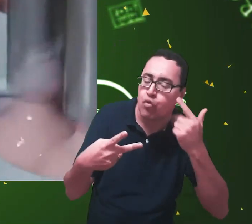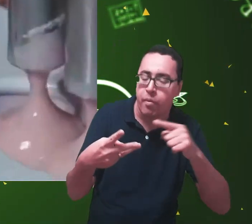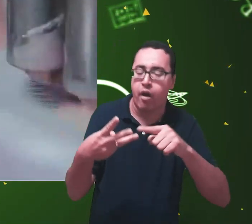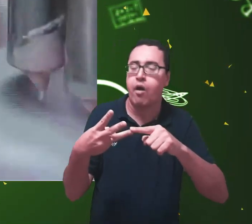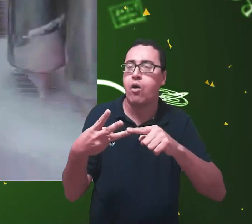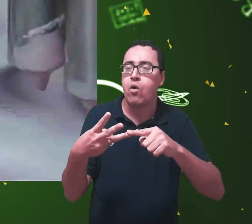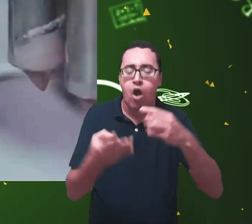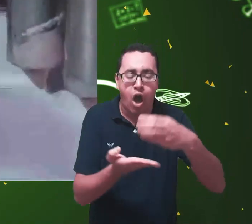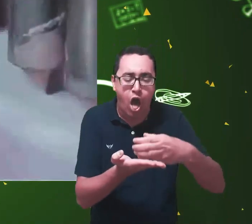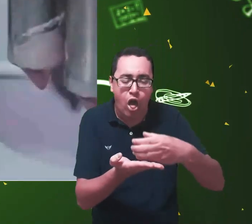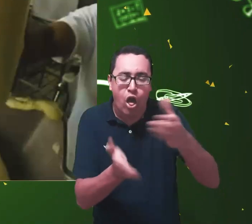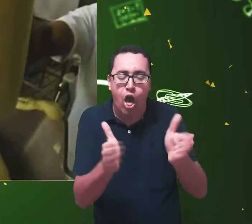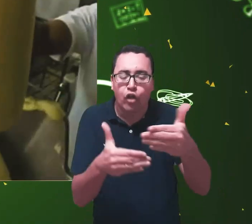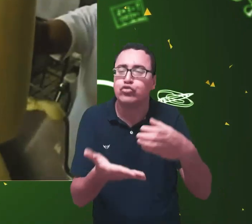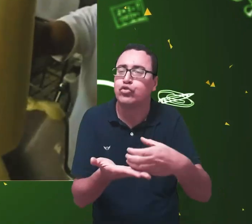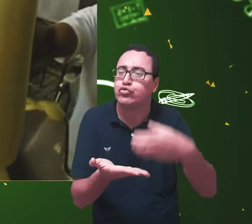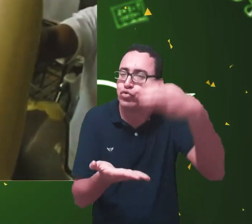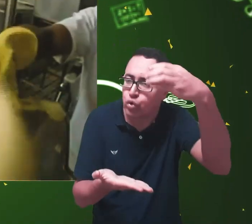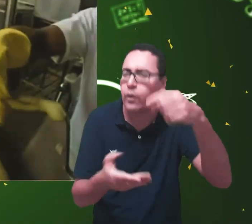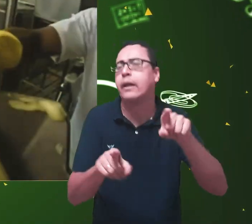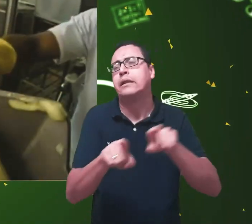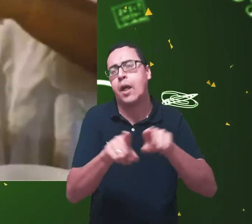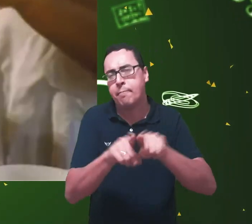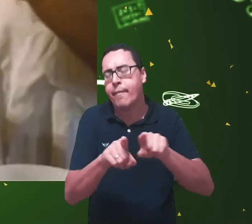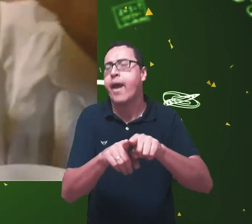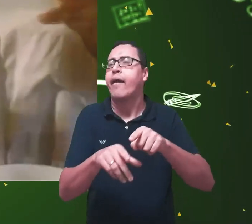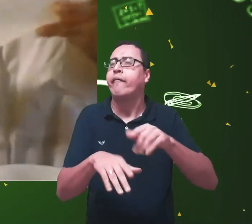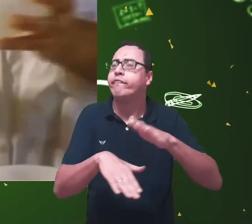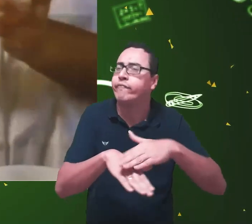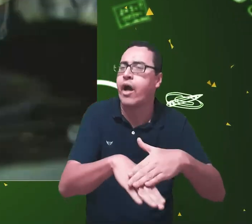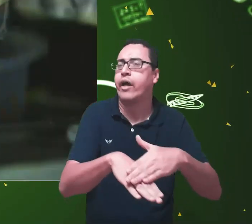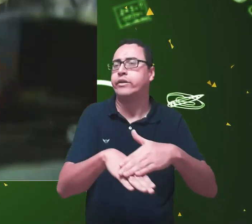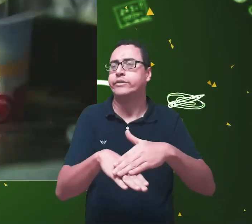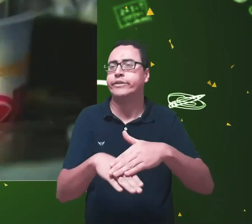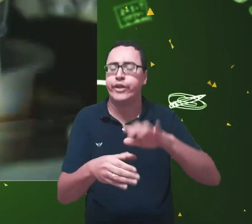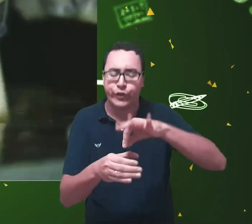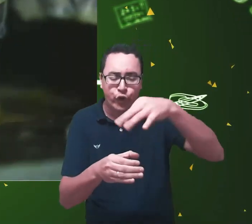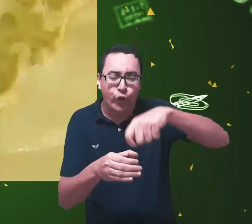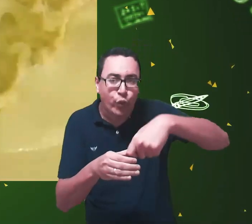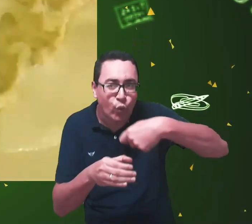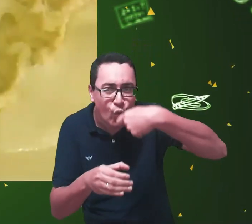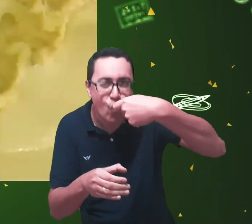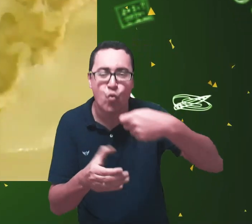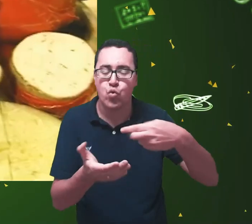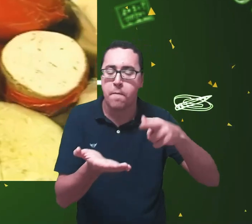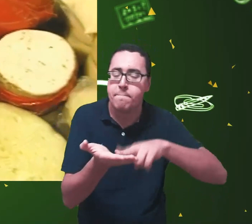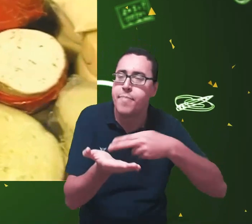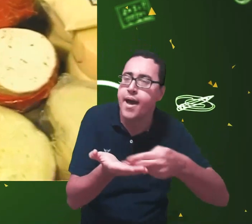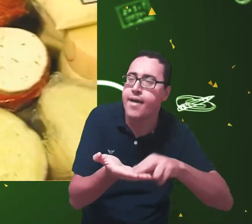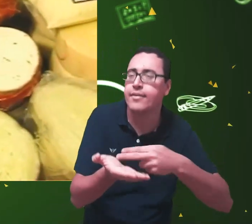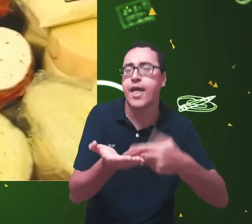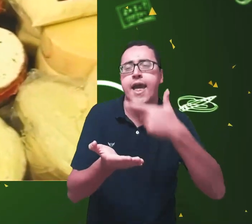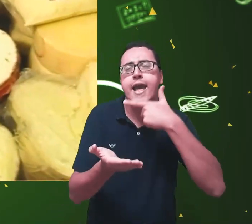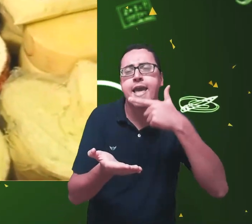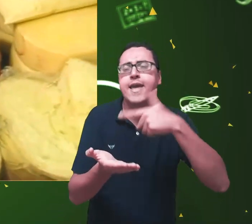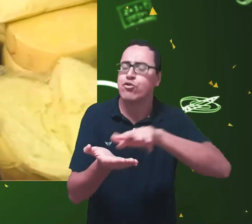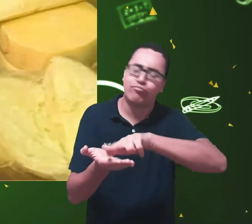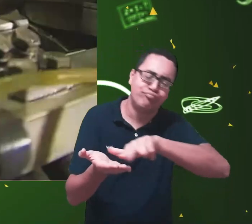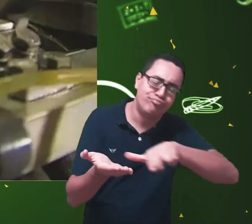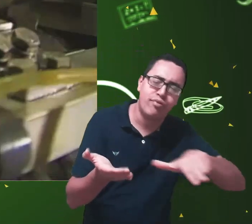Também do leite se faz o iogurte, a manteiga, os queijos e outros alimentos